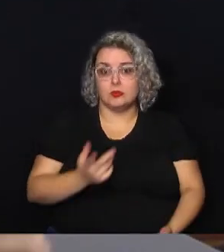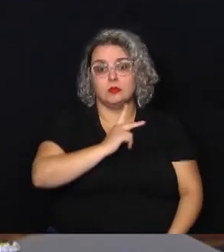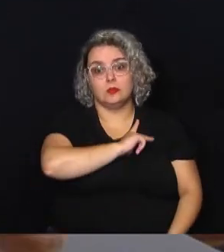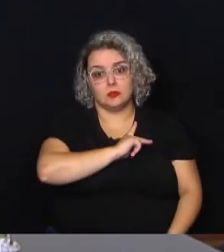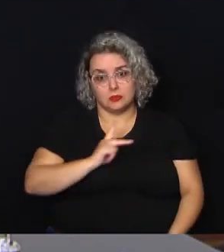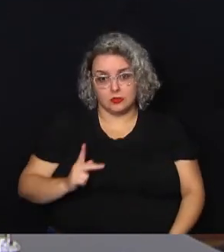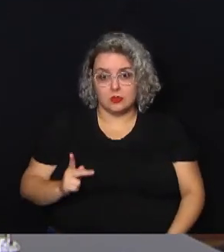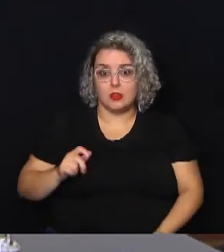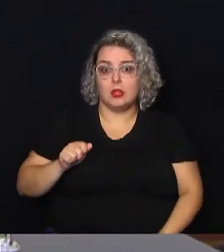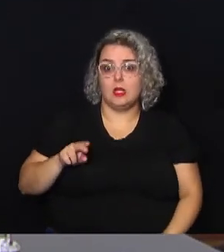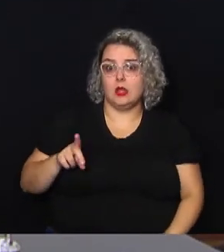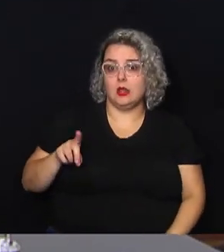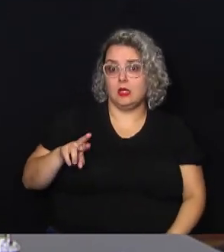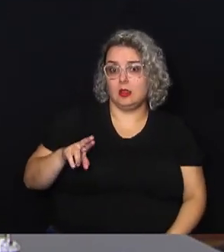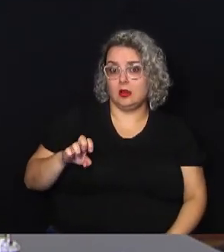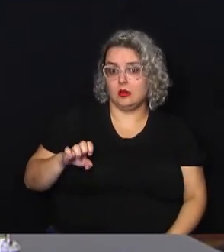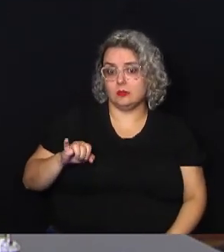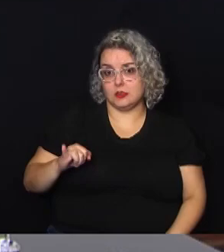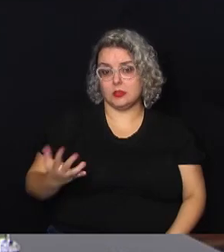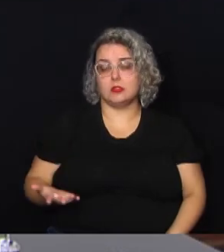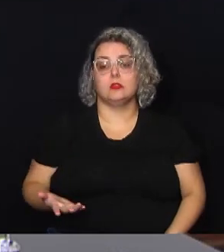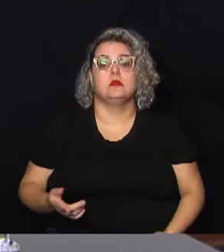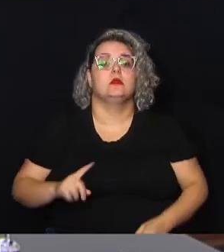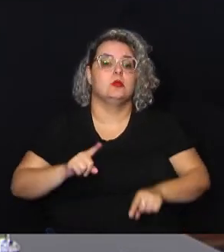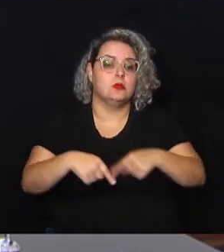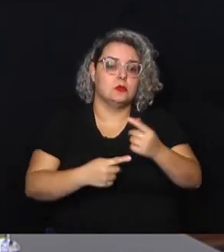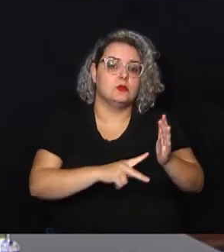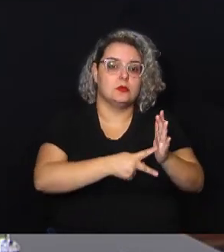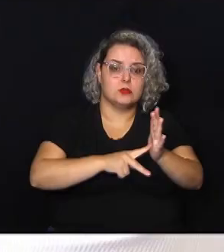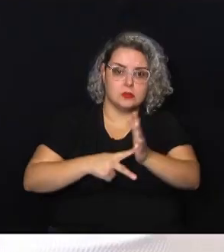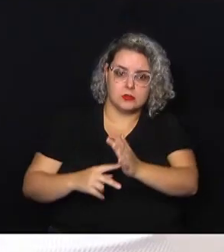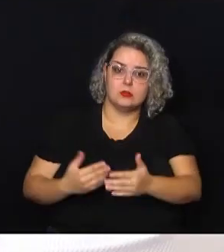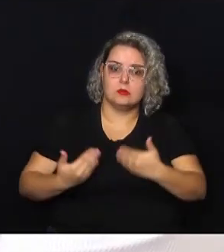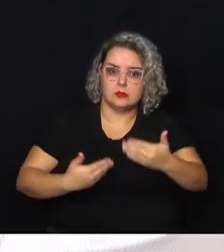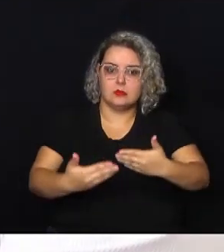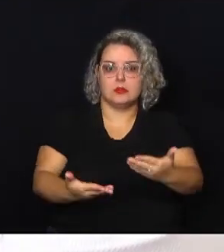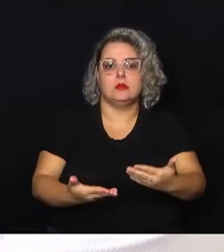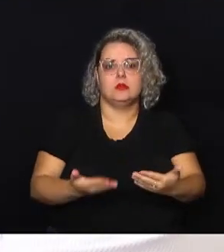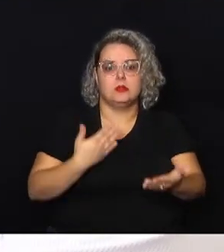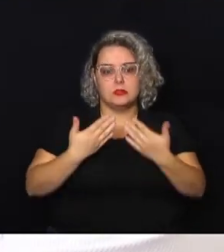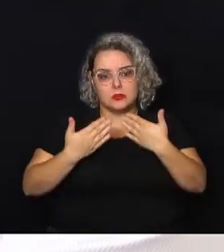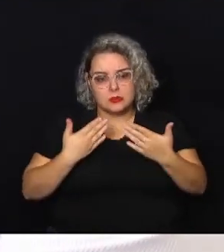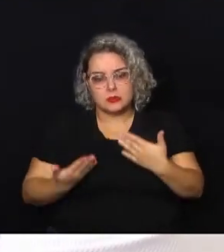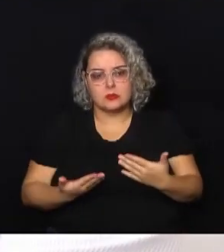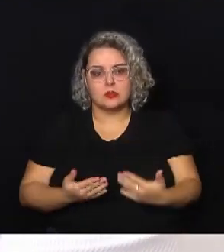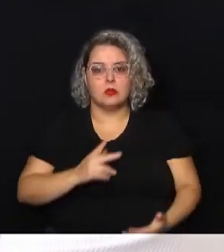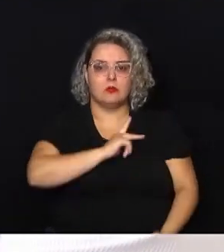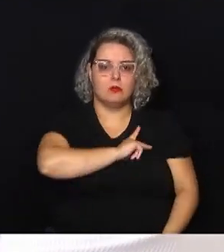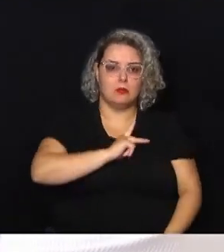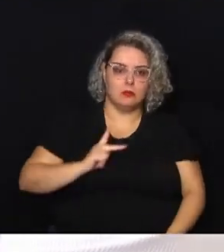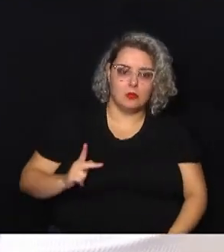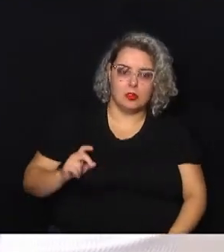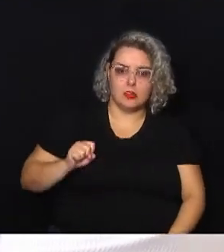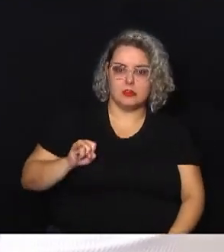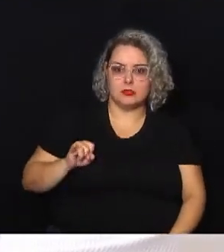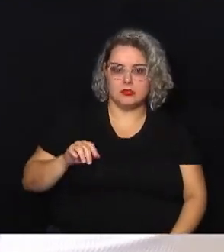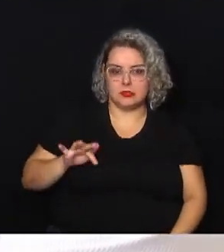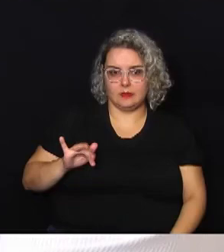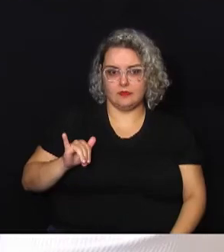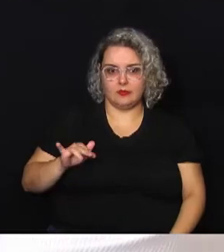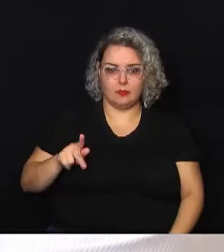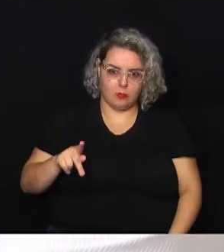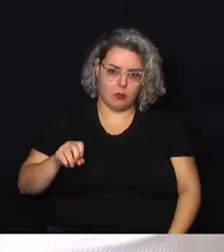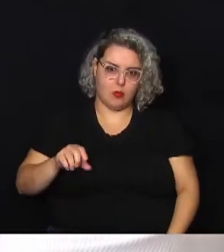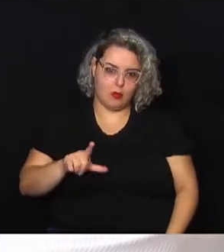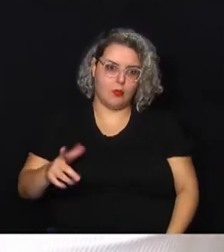Audrey dos demais representantes do sindicato em avançar nas negociações para presidente do sinfall a primeira reunião